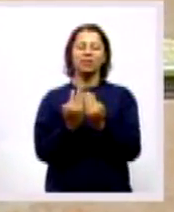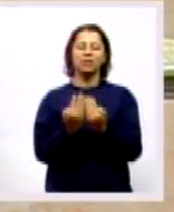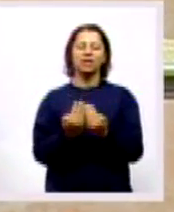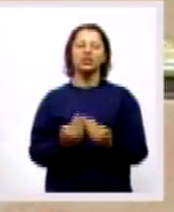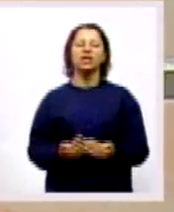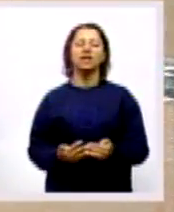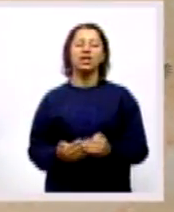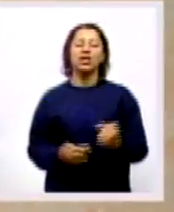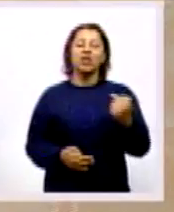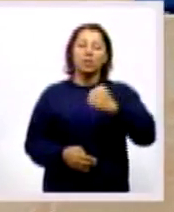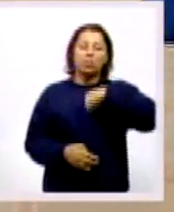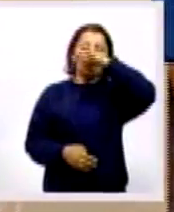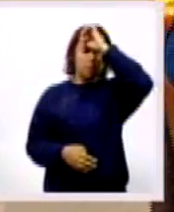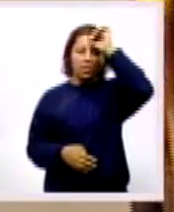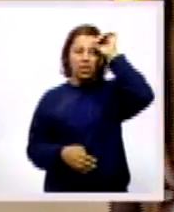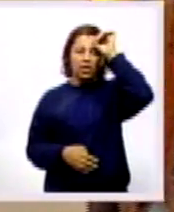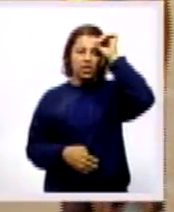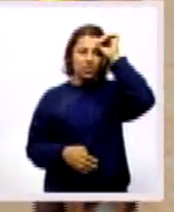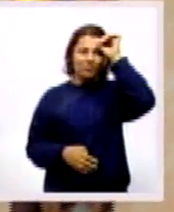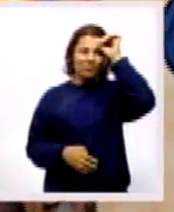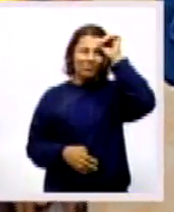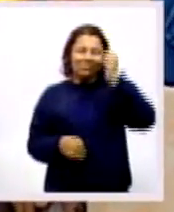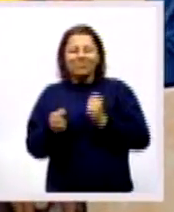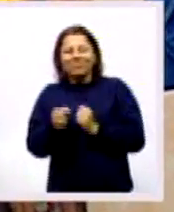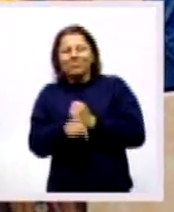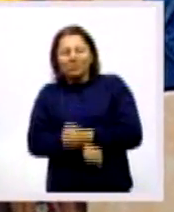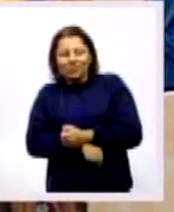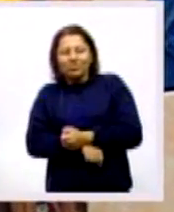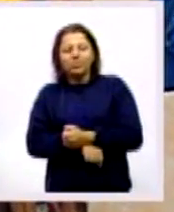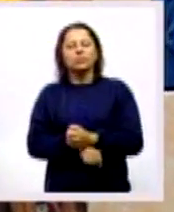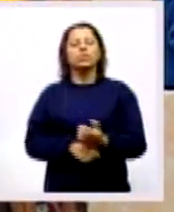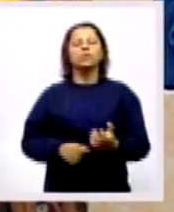E a minha ignorância fica fixada.